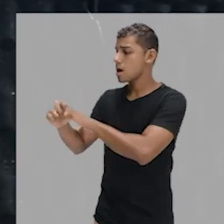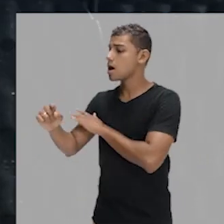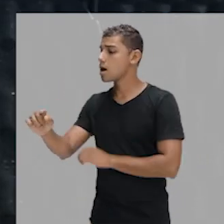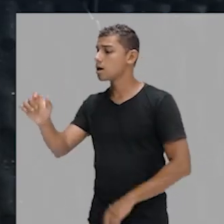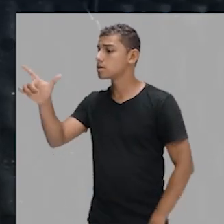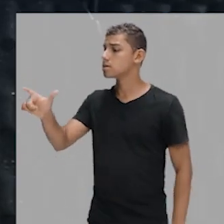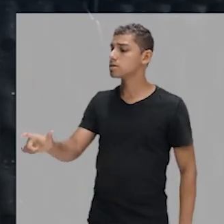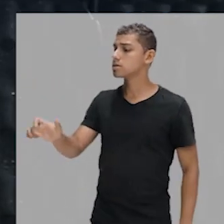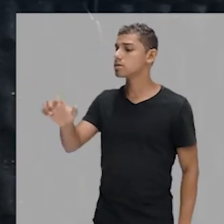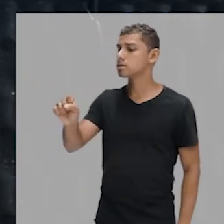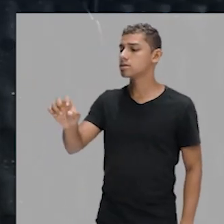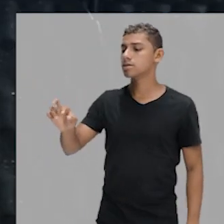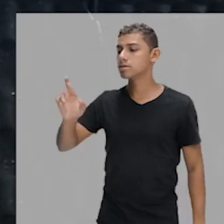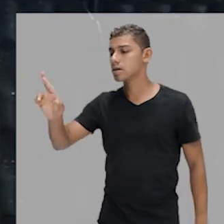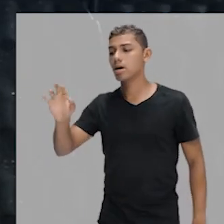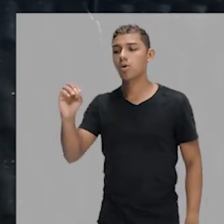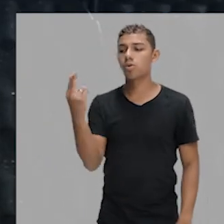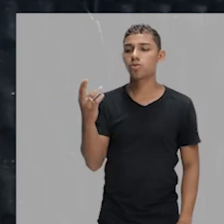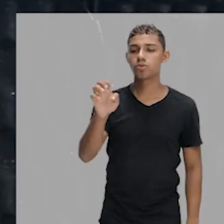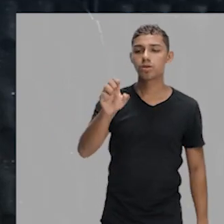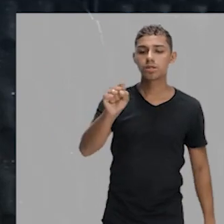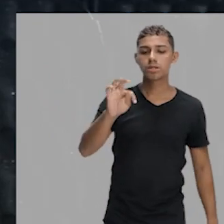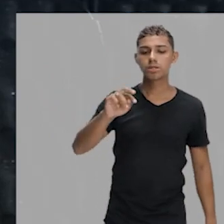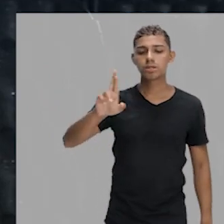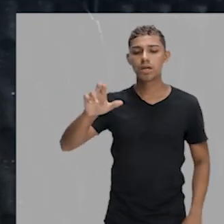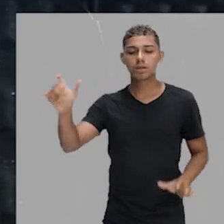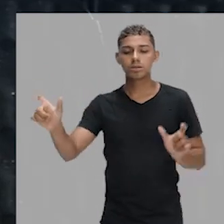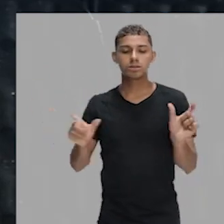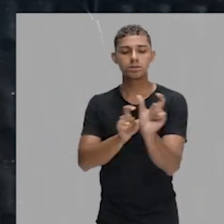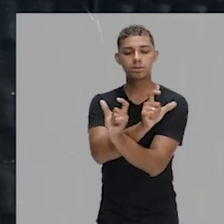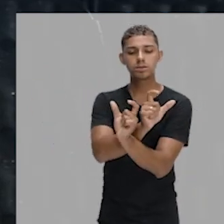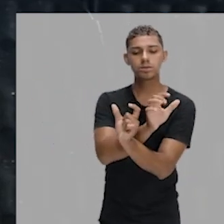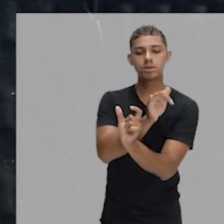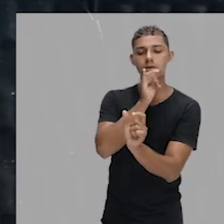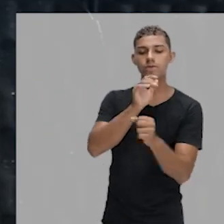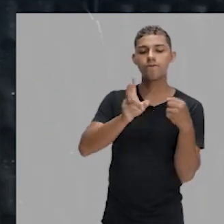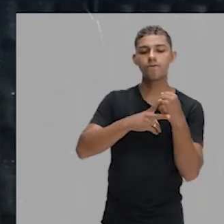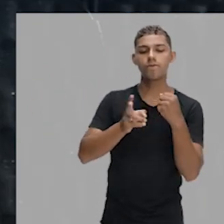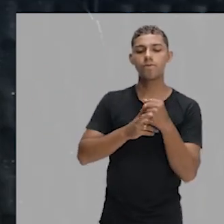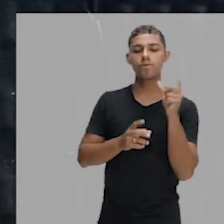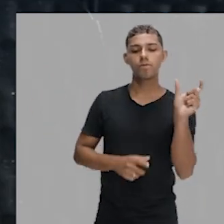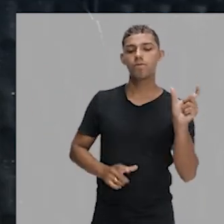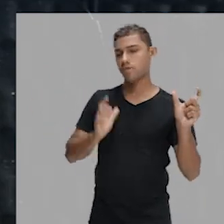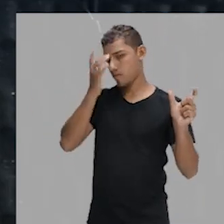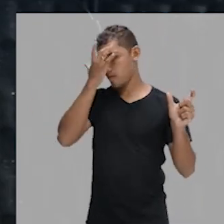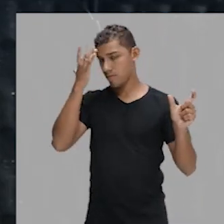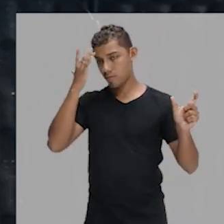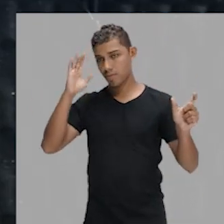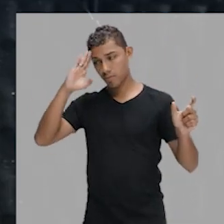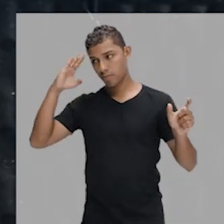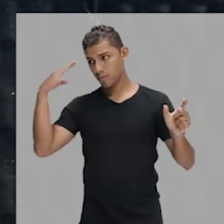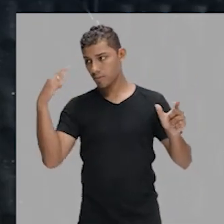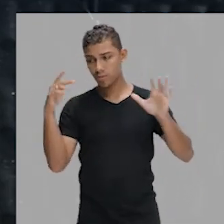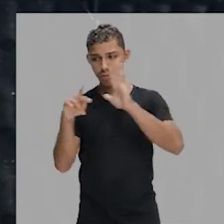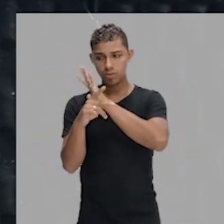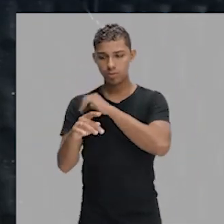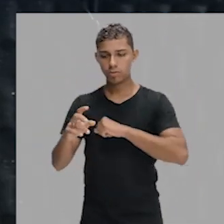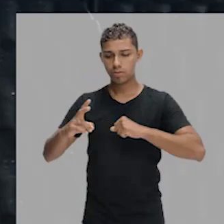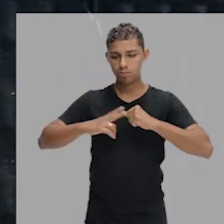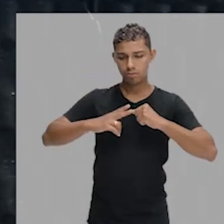estar, você só troca o verbo de lugar com o sujeito. Mas os verbos principais que indicam